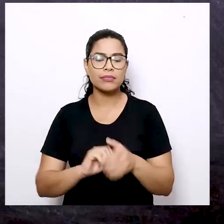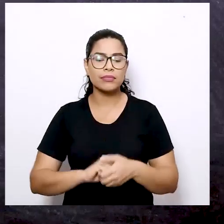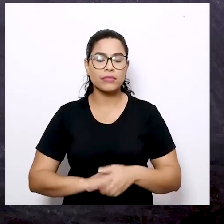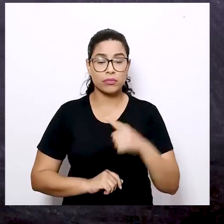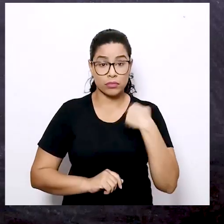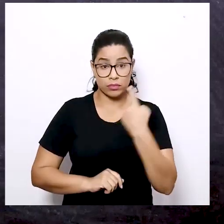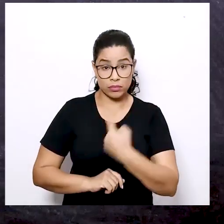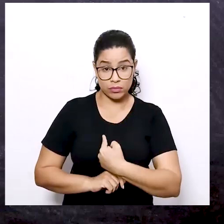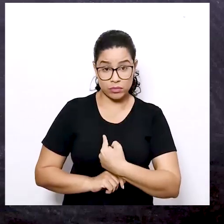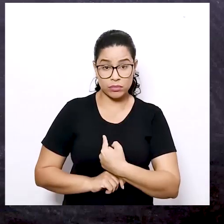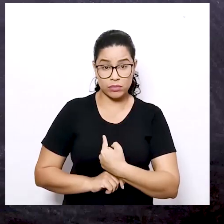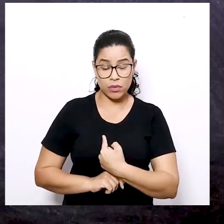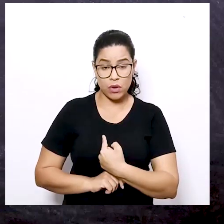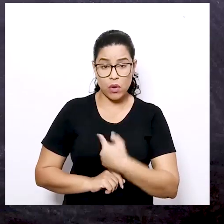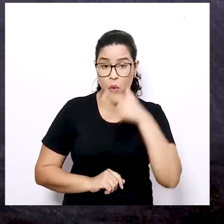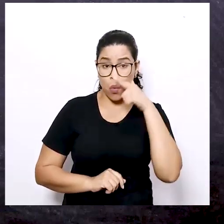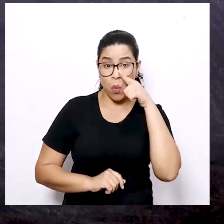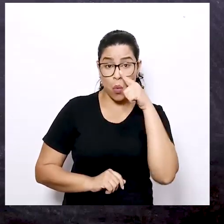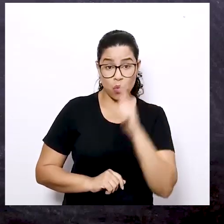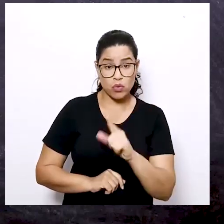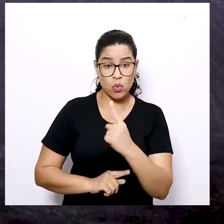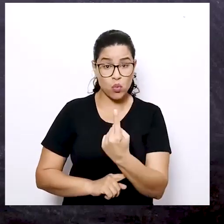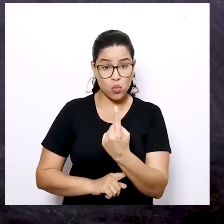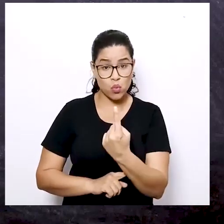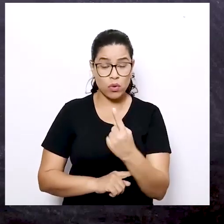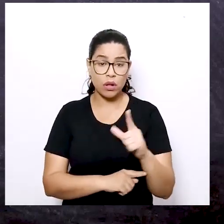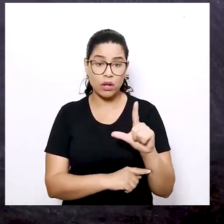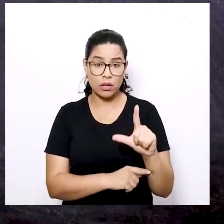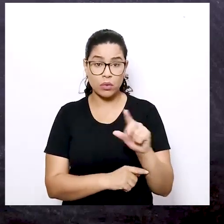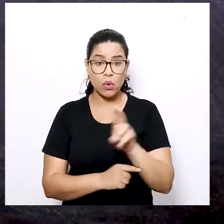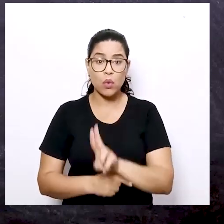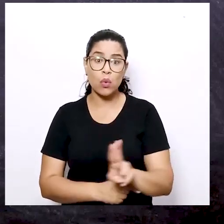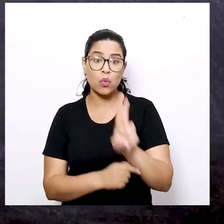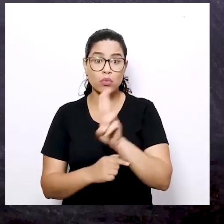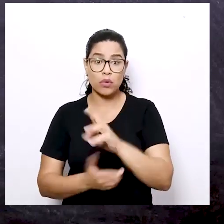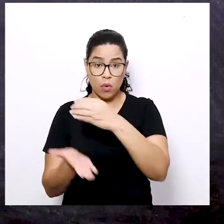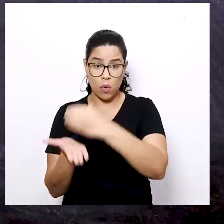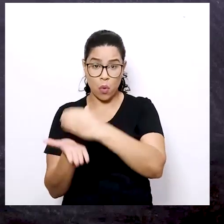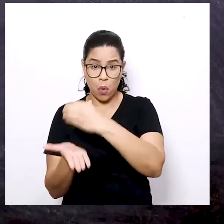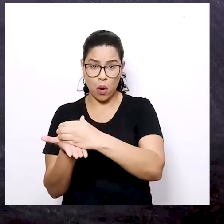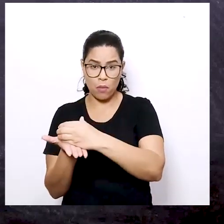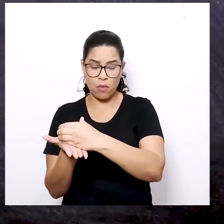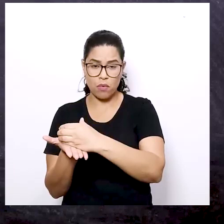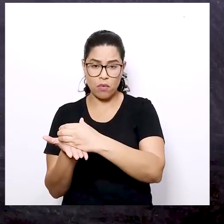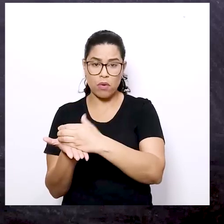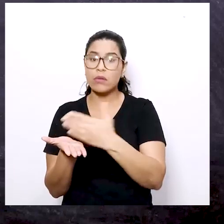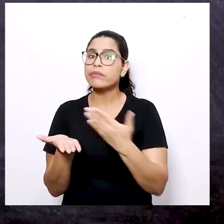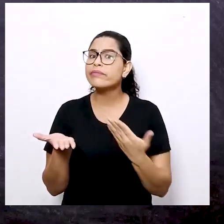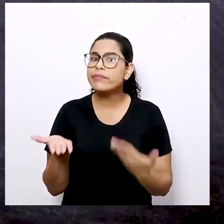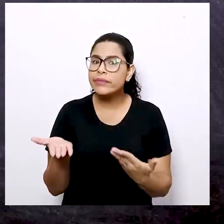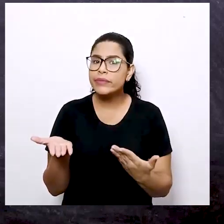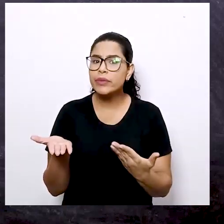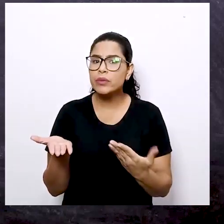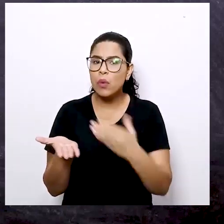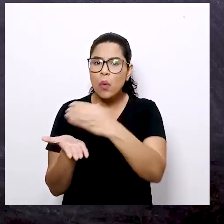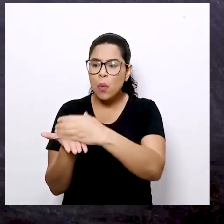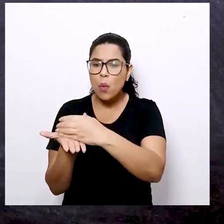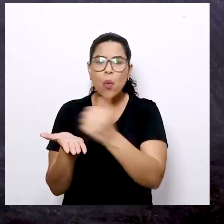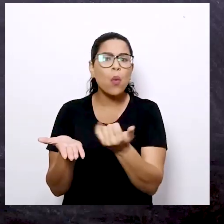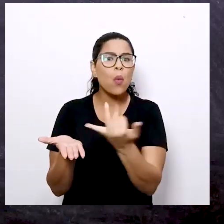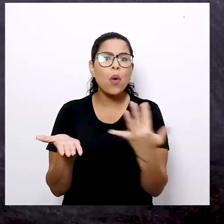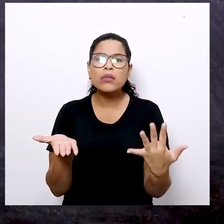que para nós conseguirmos encher 1 litro utilizando este copo aqui, nós teríamos que